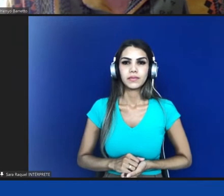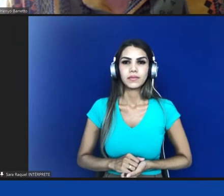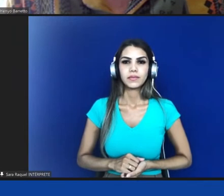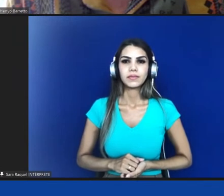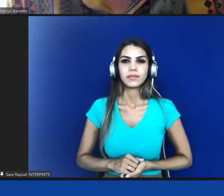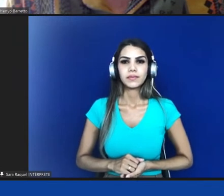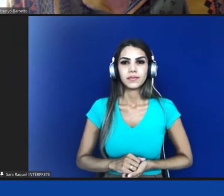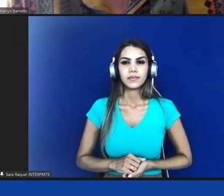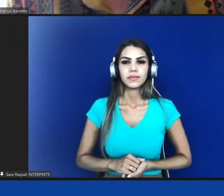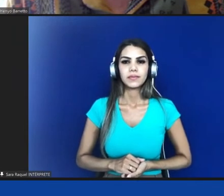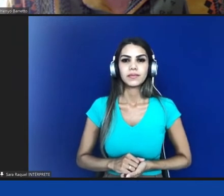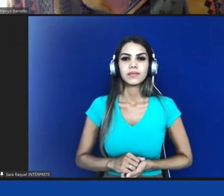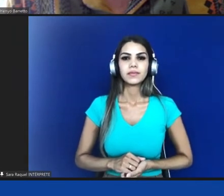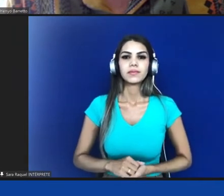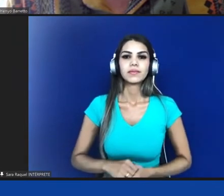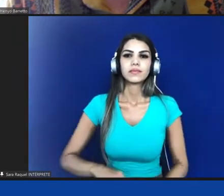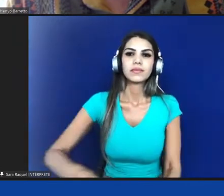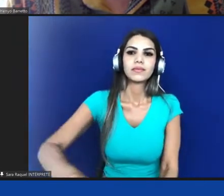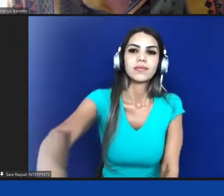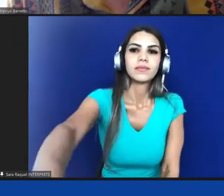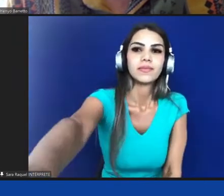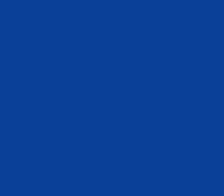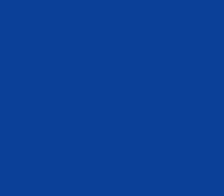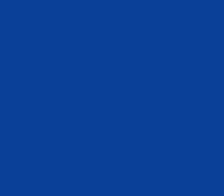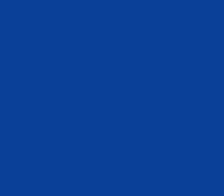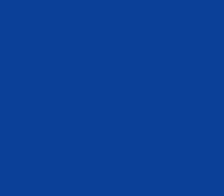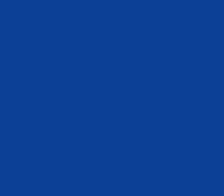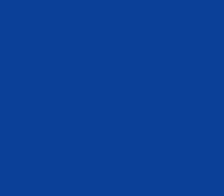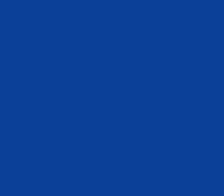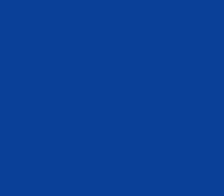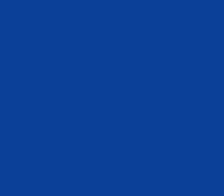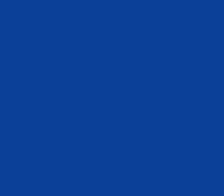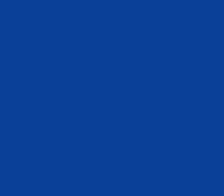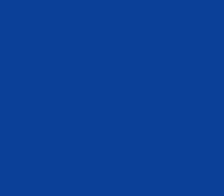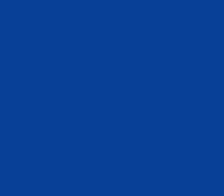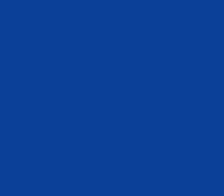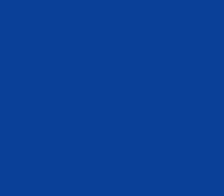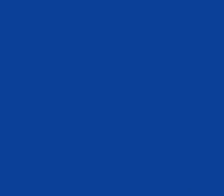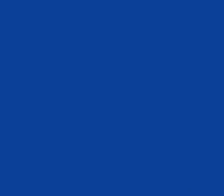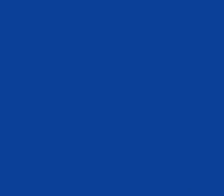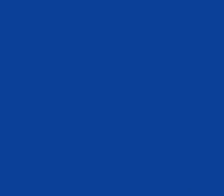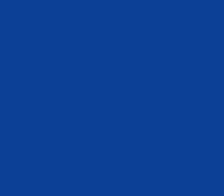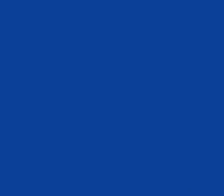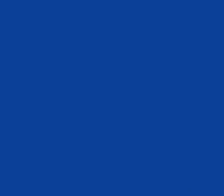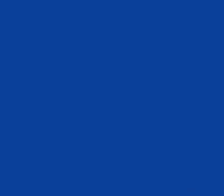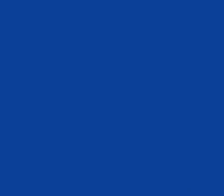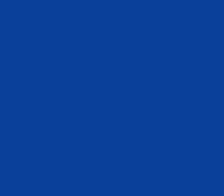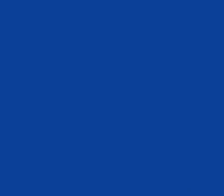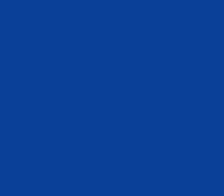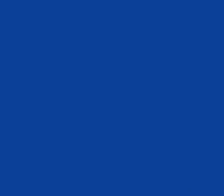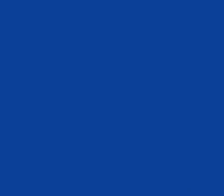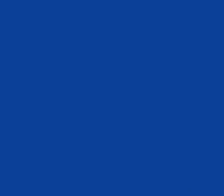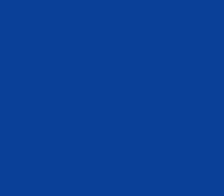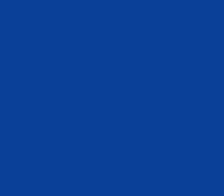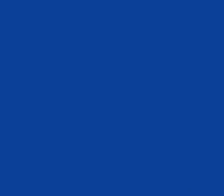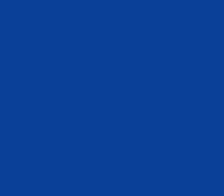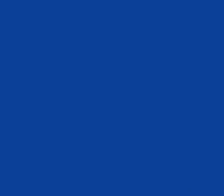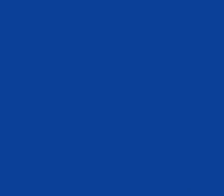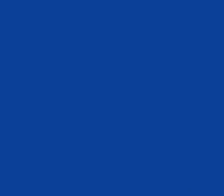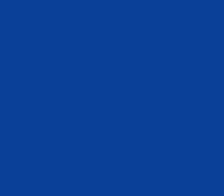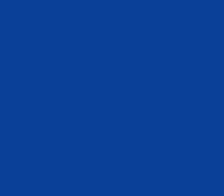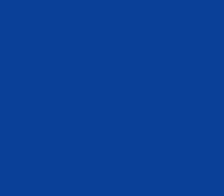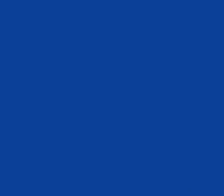tchau ou dejando Tchau tchau tchau